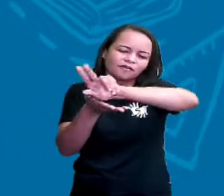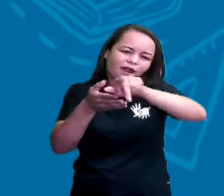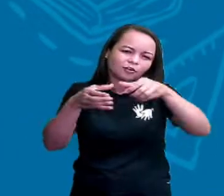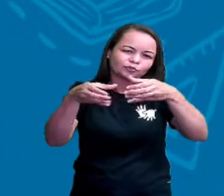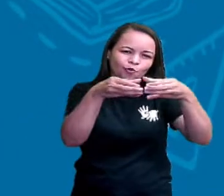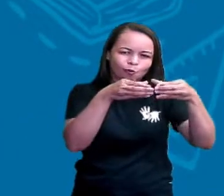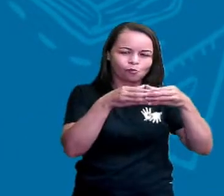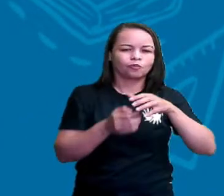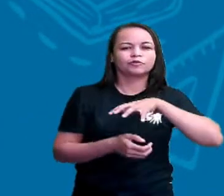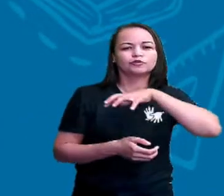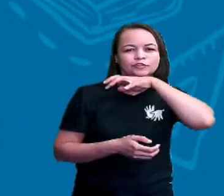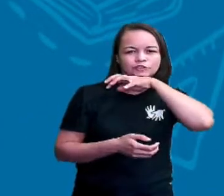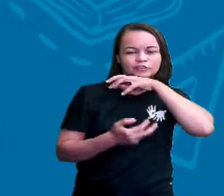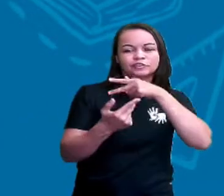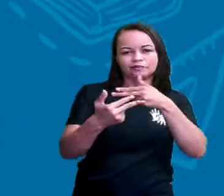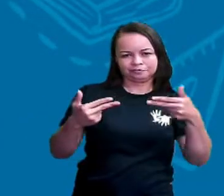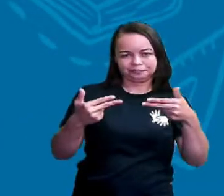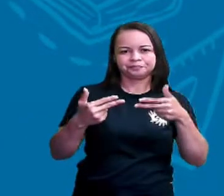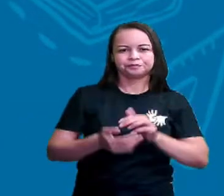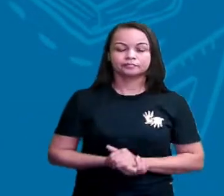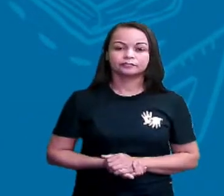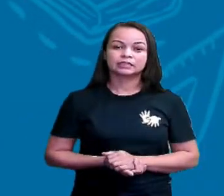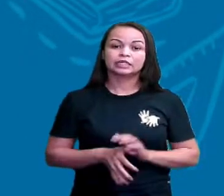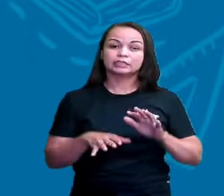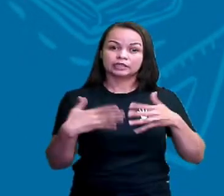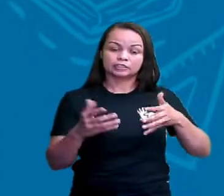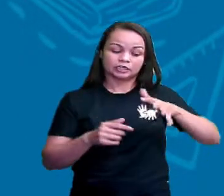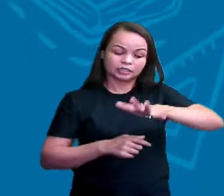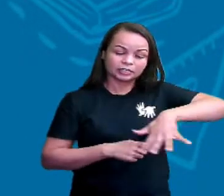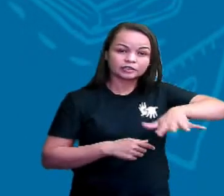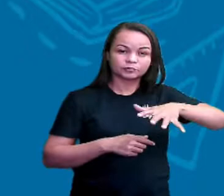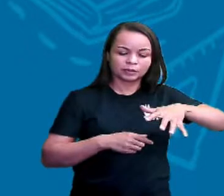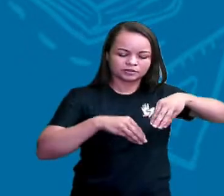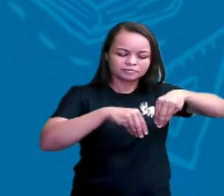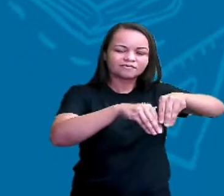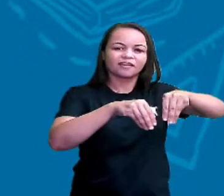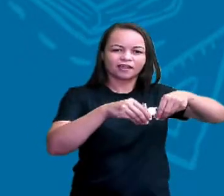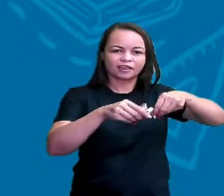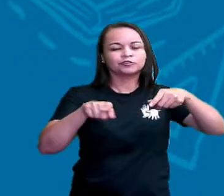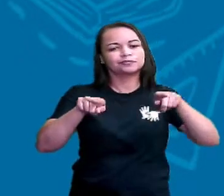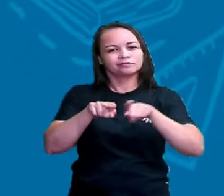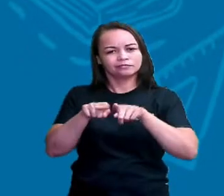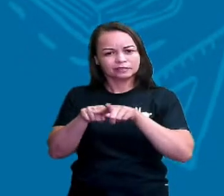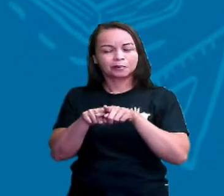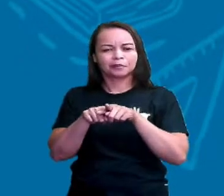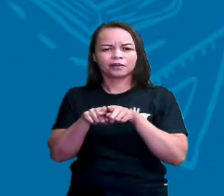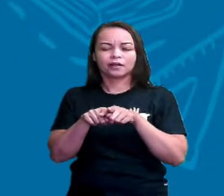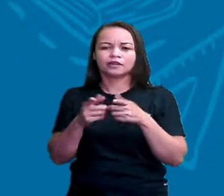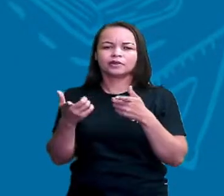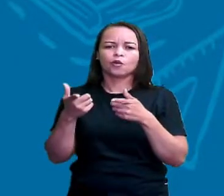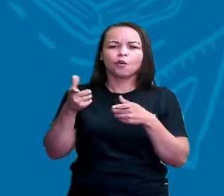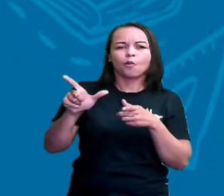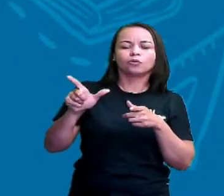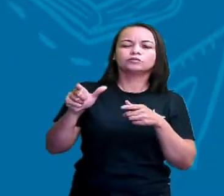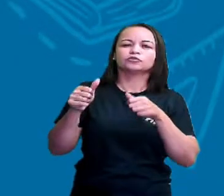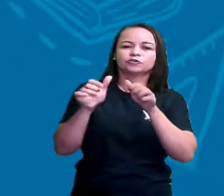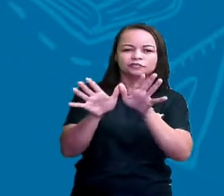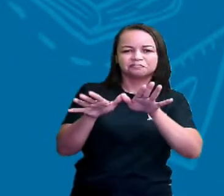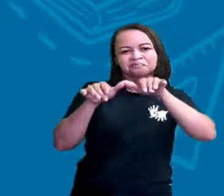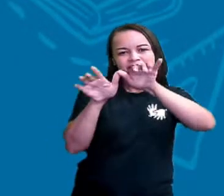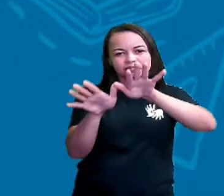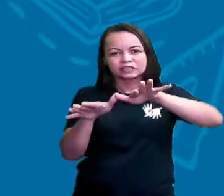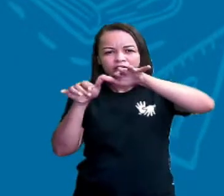né? Desde aqueles que habitam, né, a parte terrestre até aqueles, né, que voam, né,